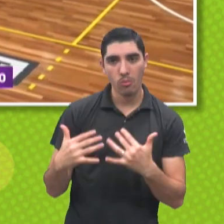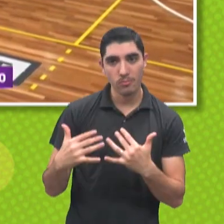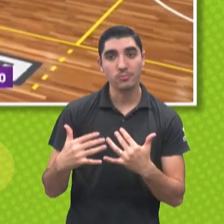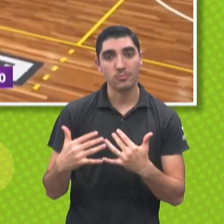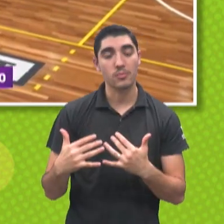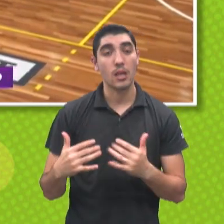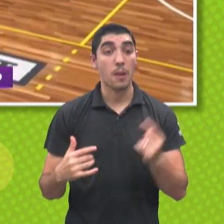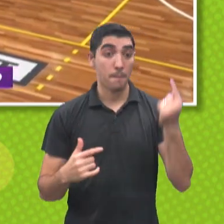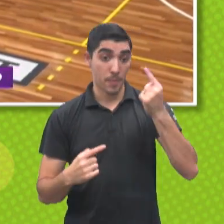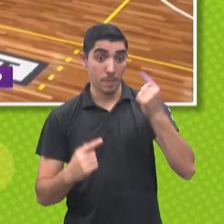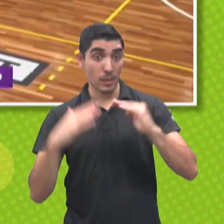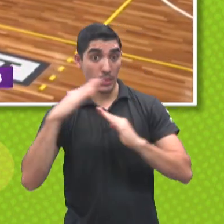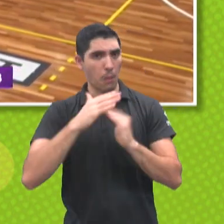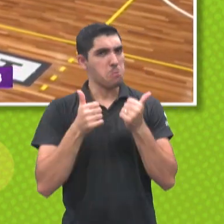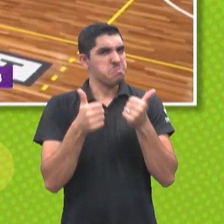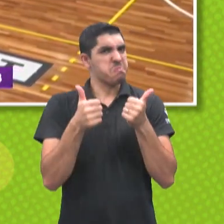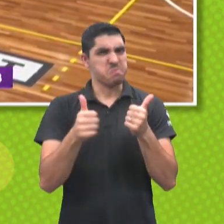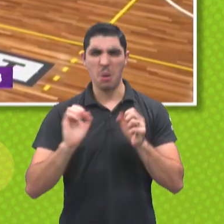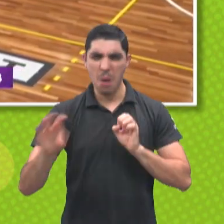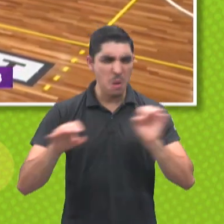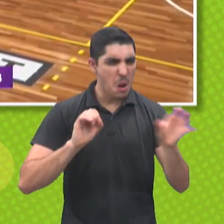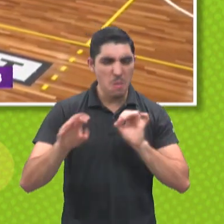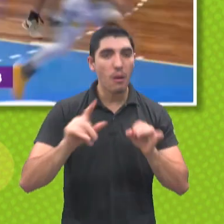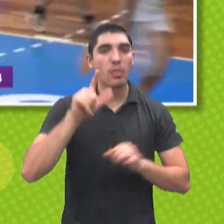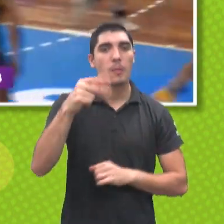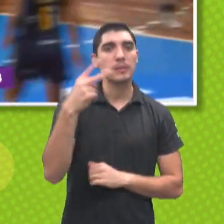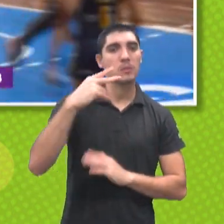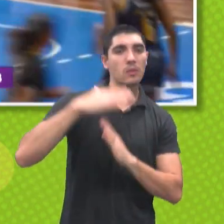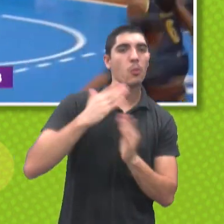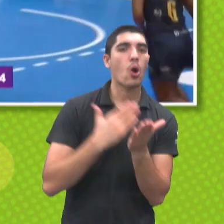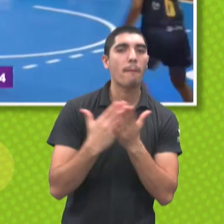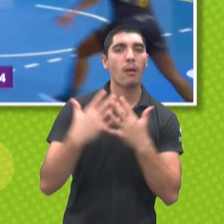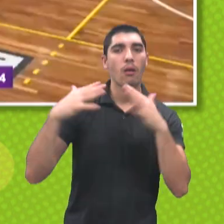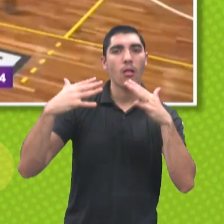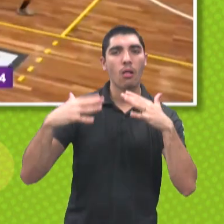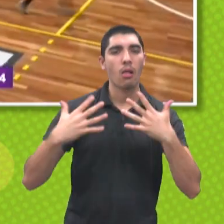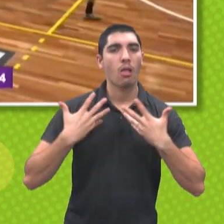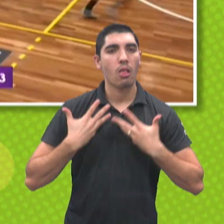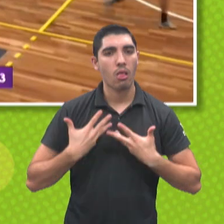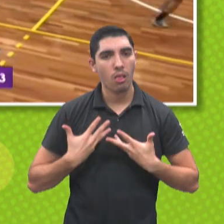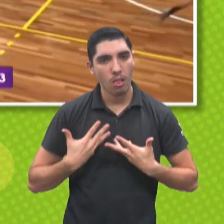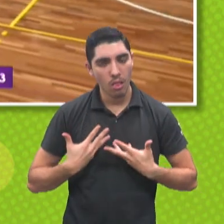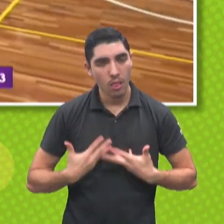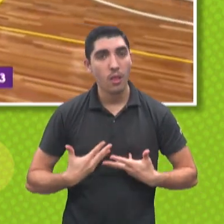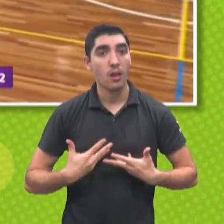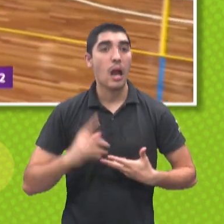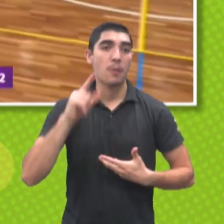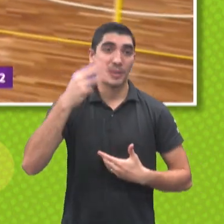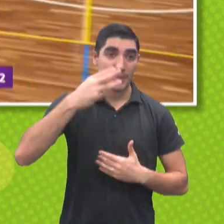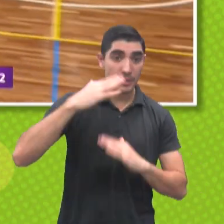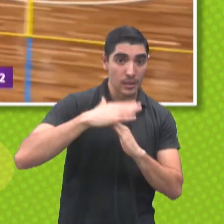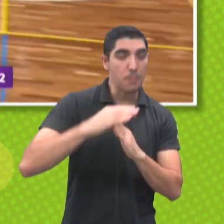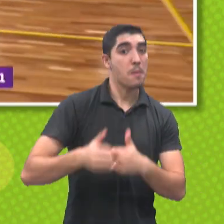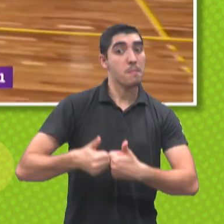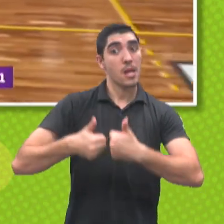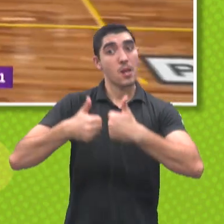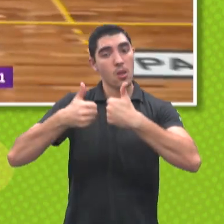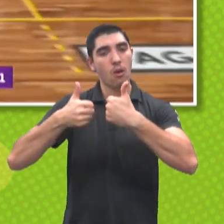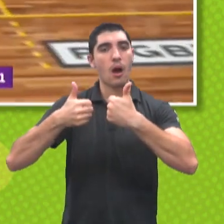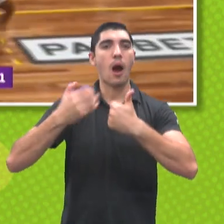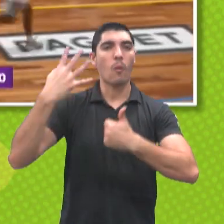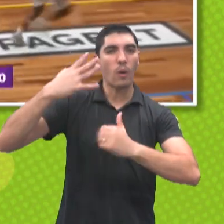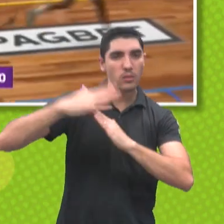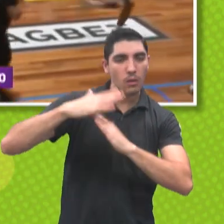quarto muito bem, mas chega no segundo quarto já começa a dar uma descida. E aí tem que recuperar de novo. Então, ver isso,